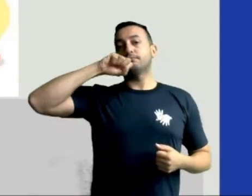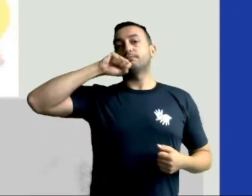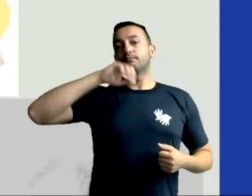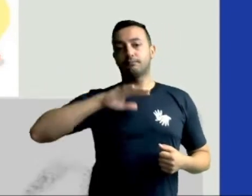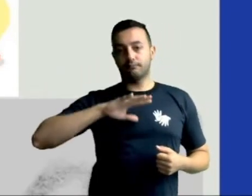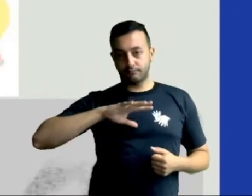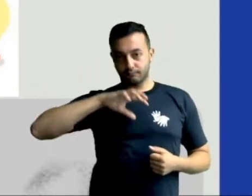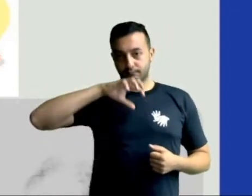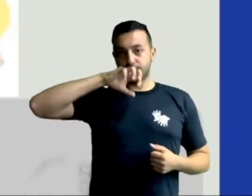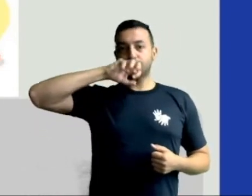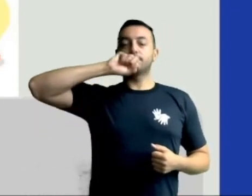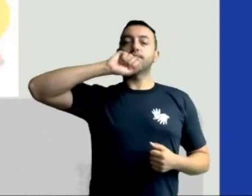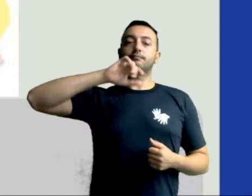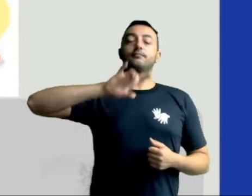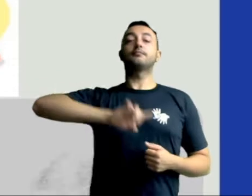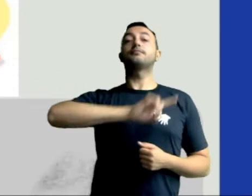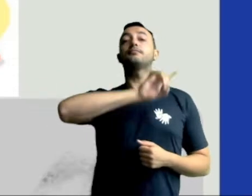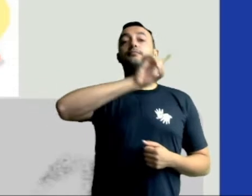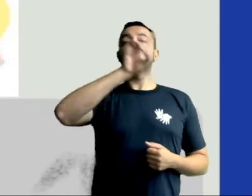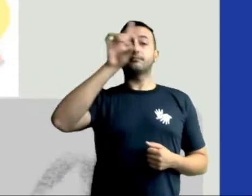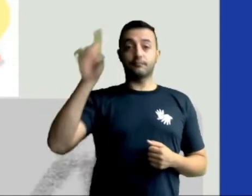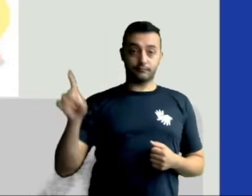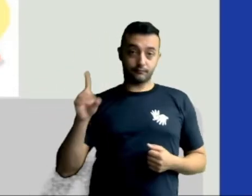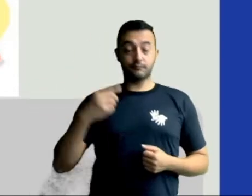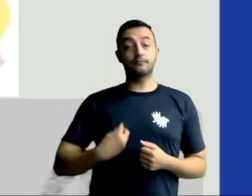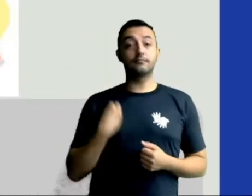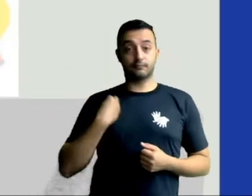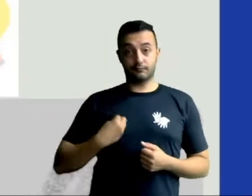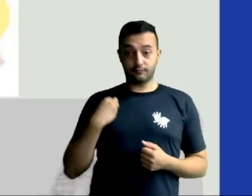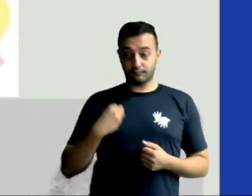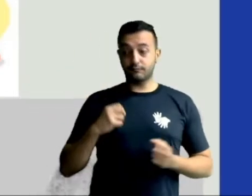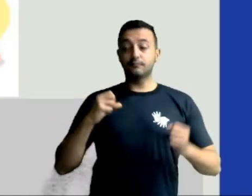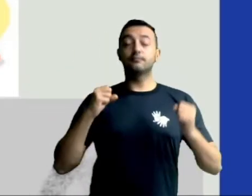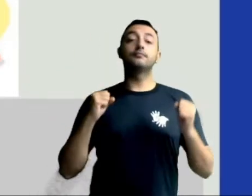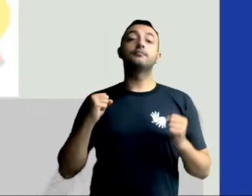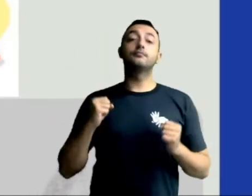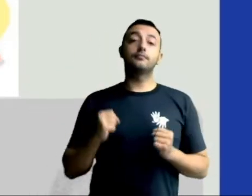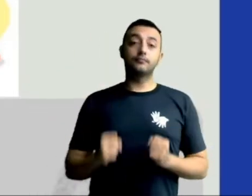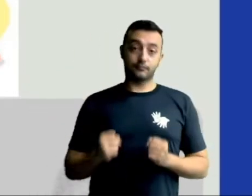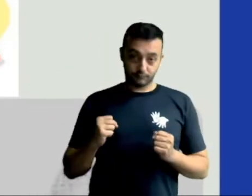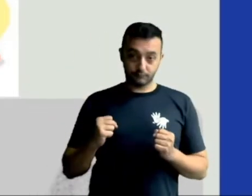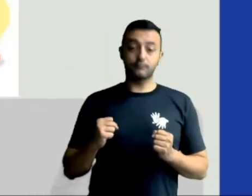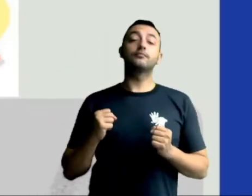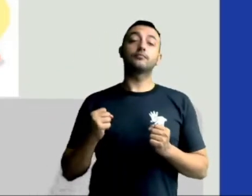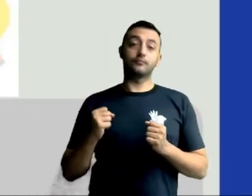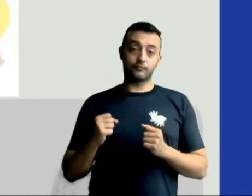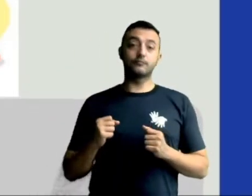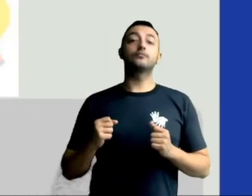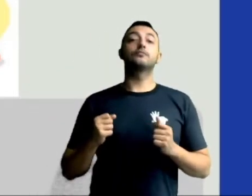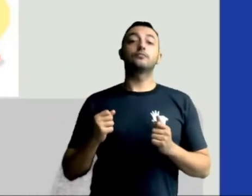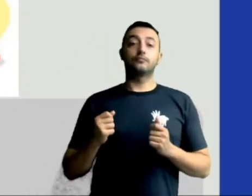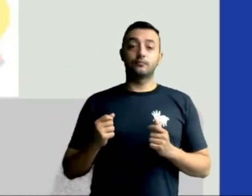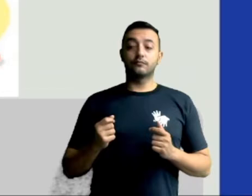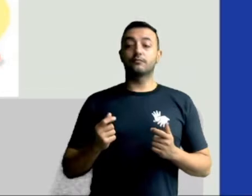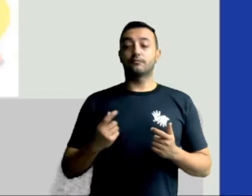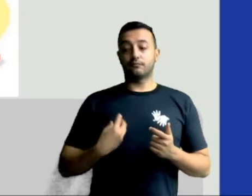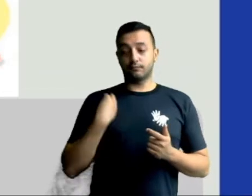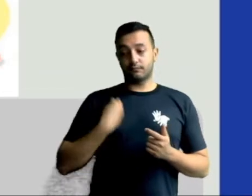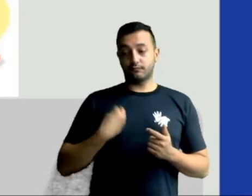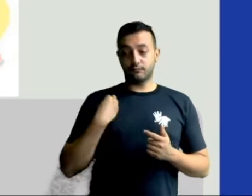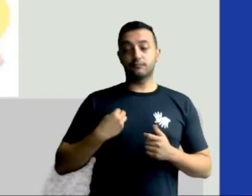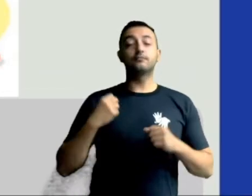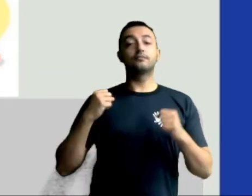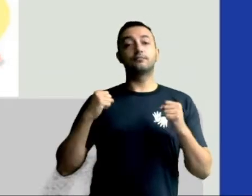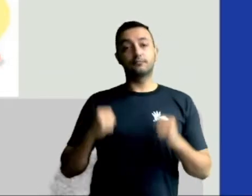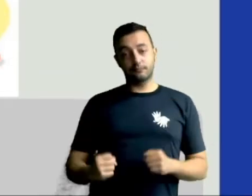respirar. Durante o dia, os seres vivos podem dar origem, tá? Durante a vida,